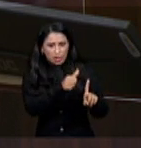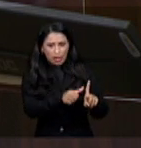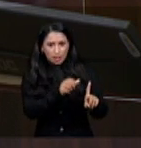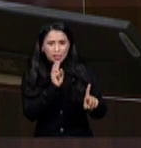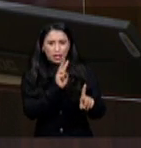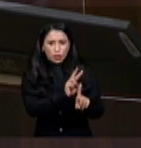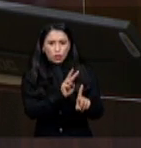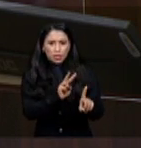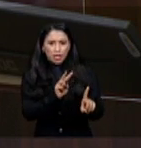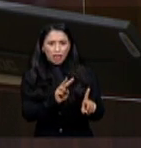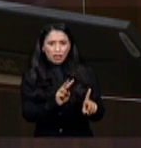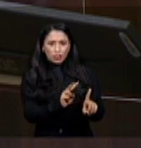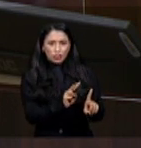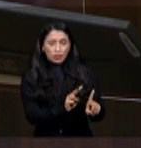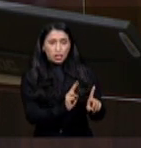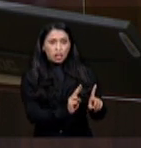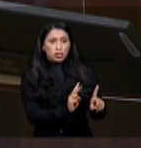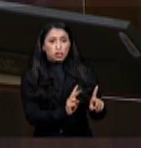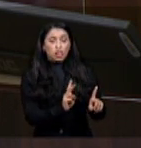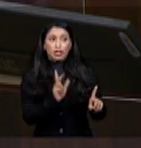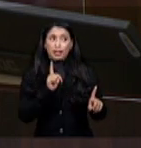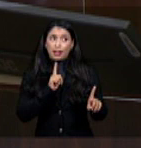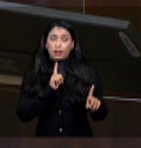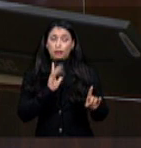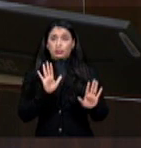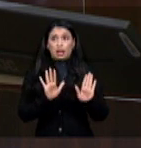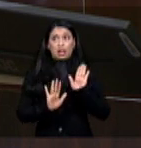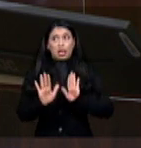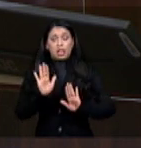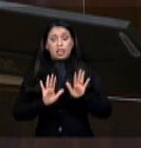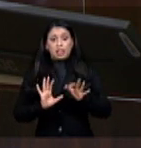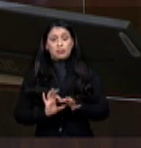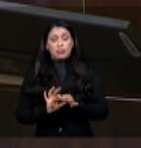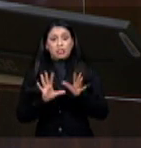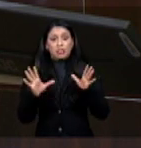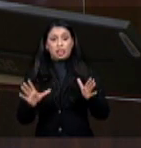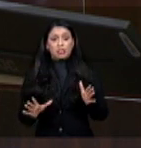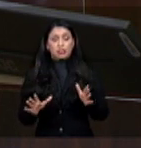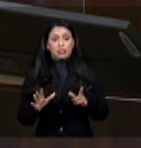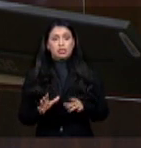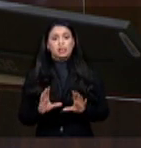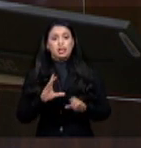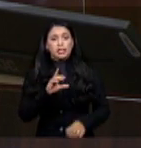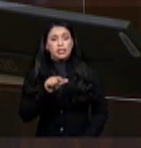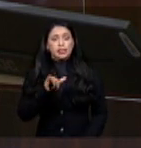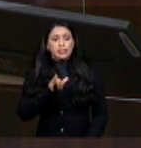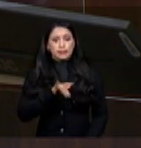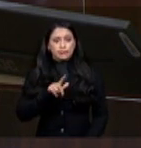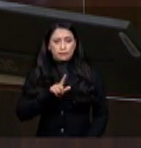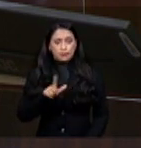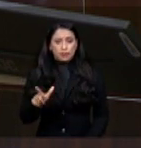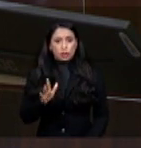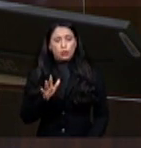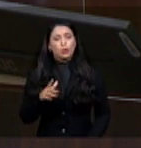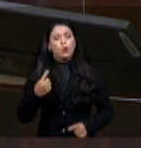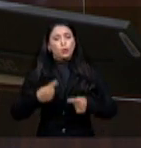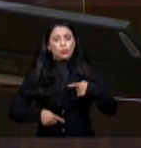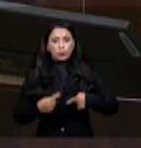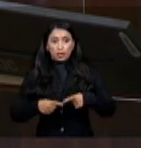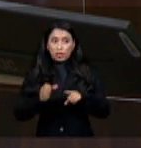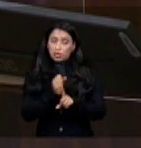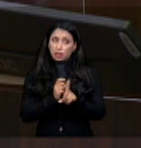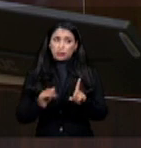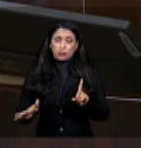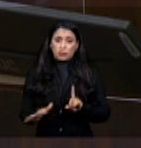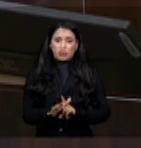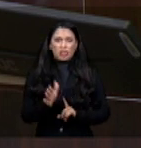formas até de cercear as suas liberdades civis políticas e sociais e a o tempo é tudo sabemos